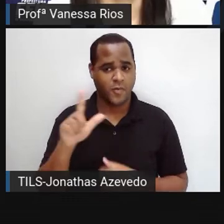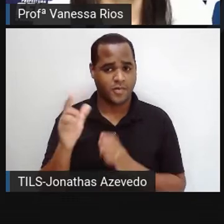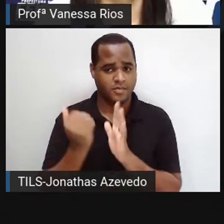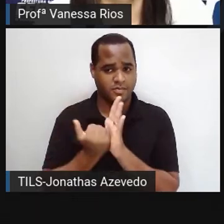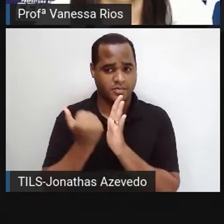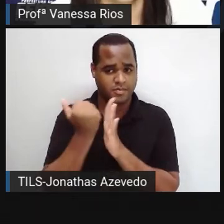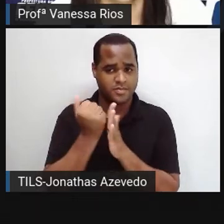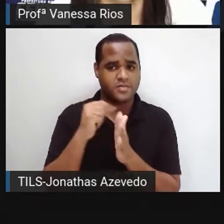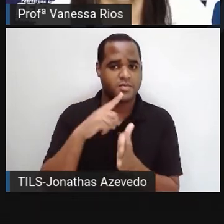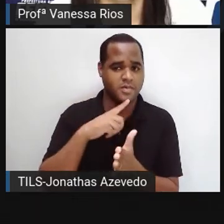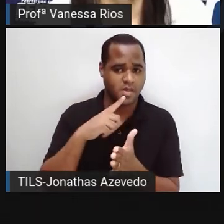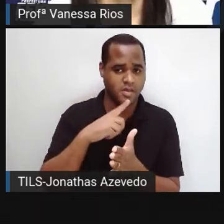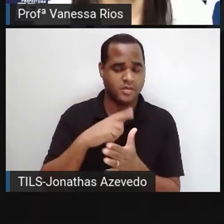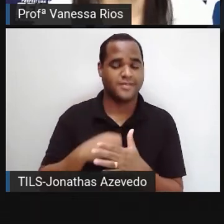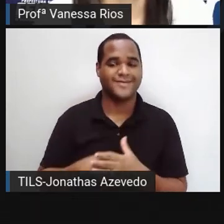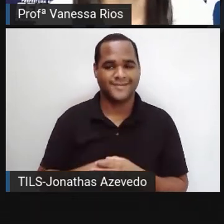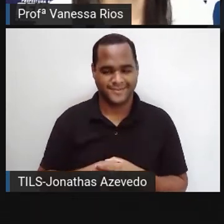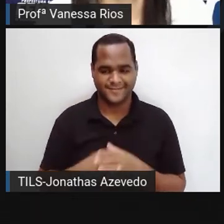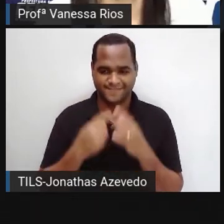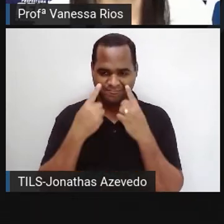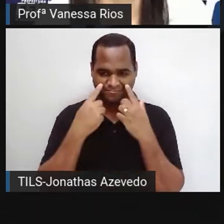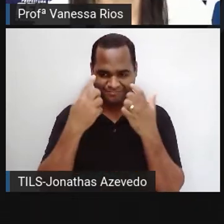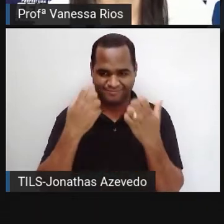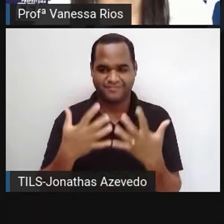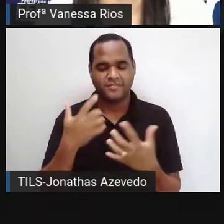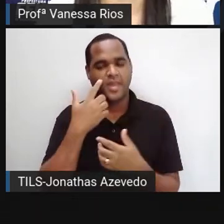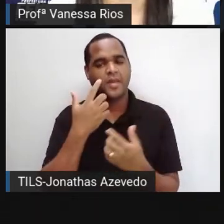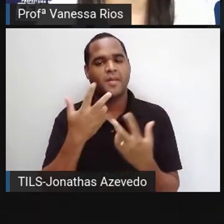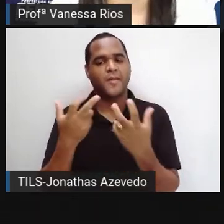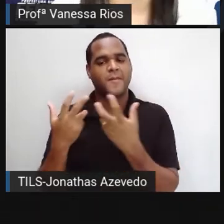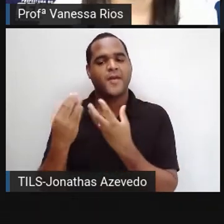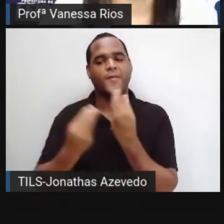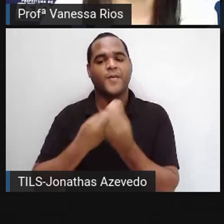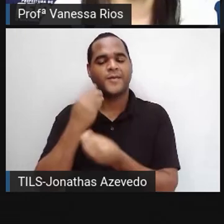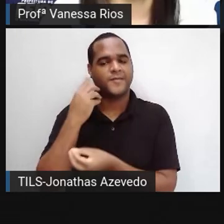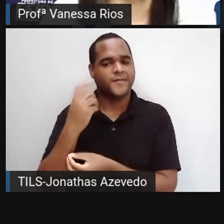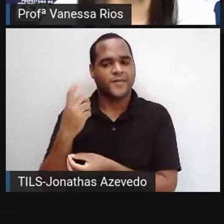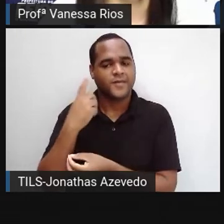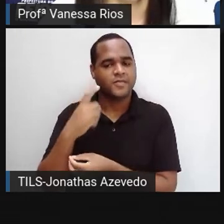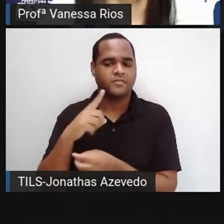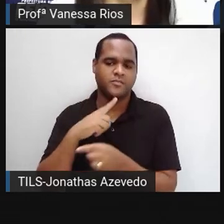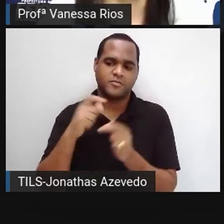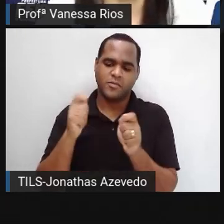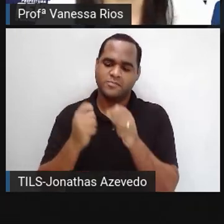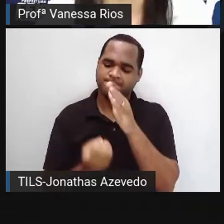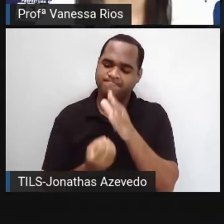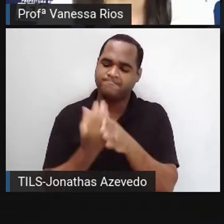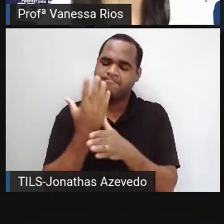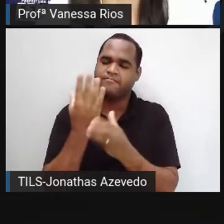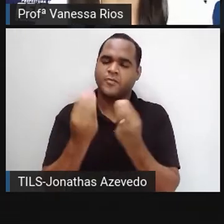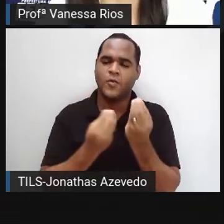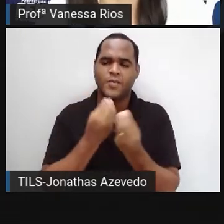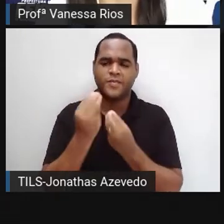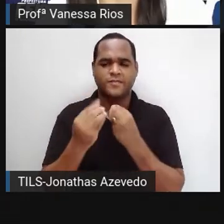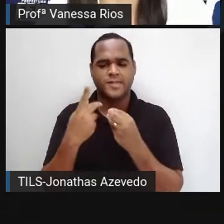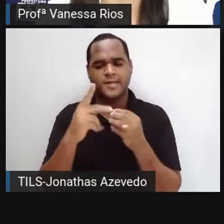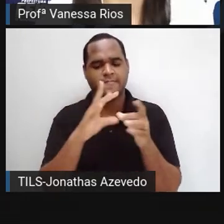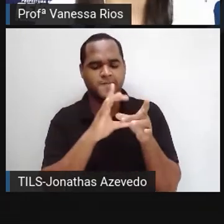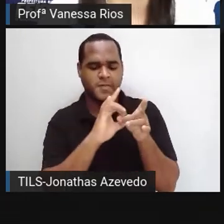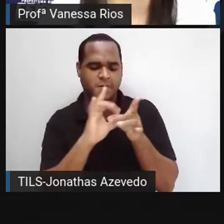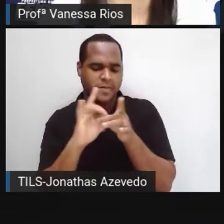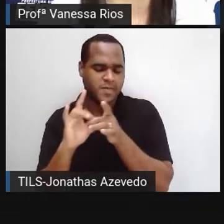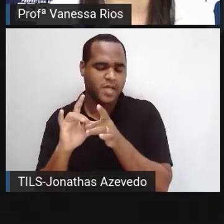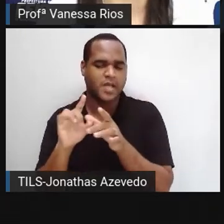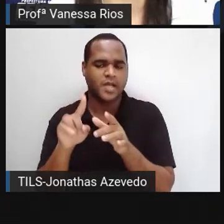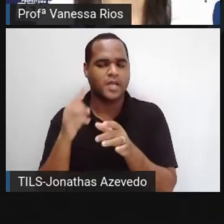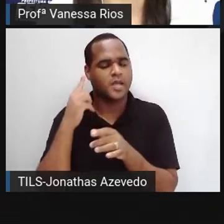alguma coisa? Olhem só. Aí a gente já observou os sons que o nosso corpo pode produzir, como a gente pode associar esses